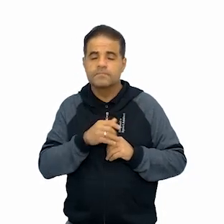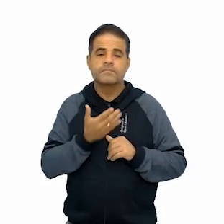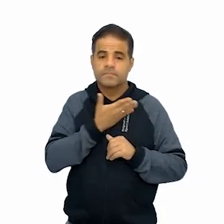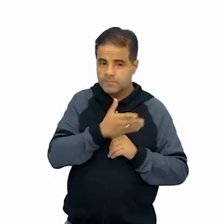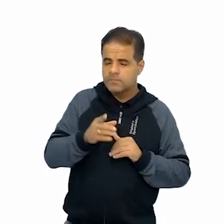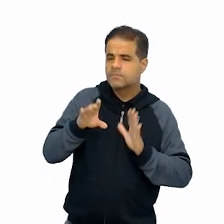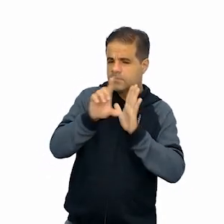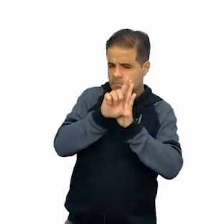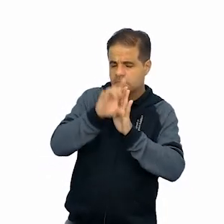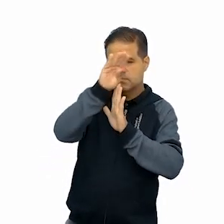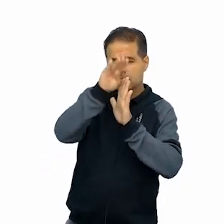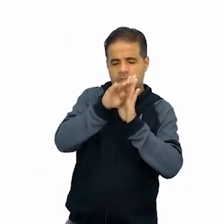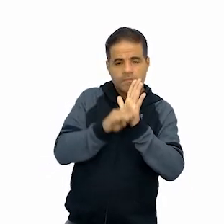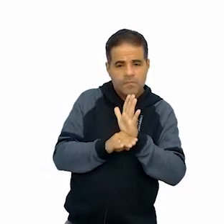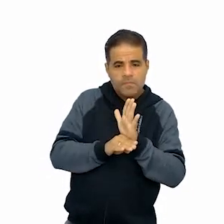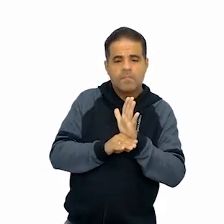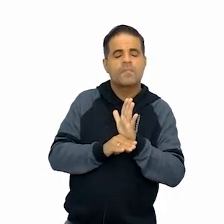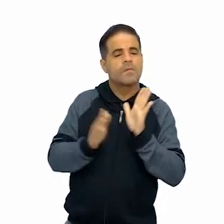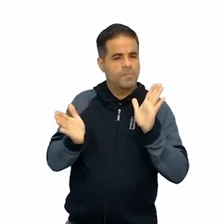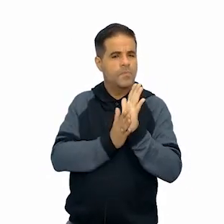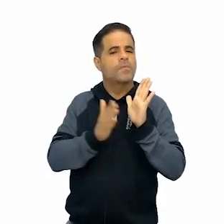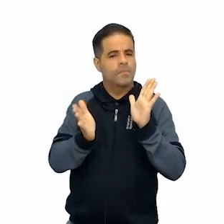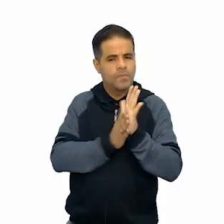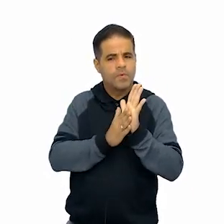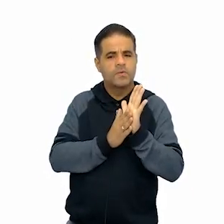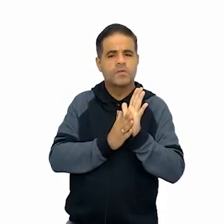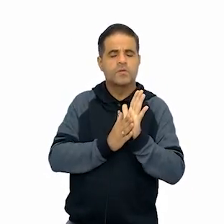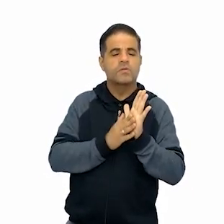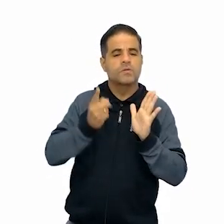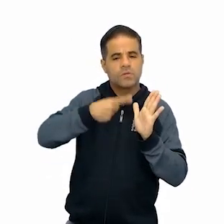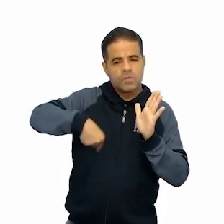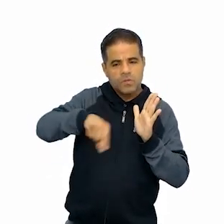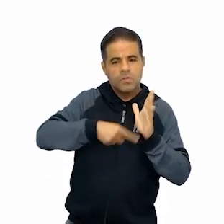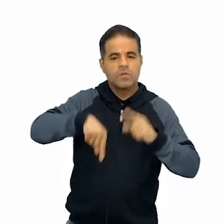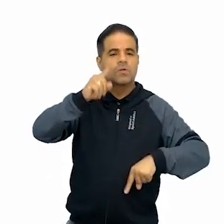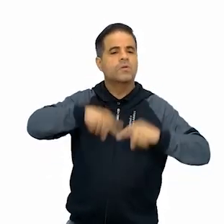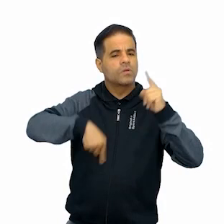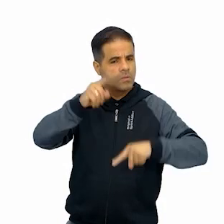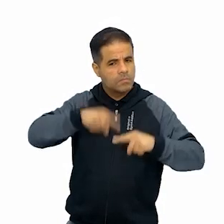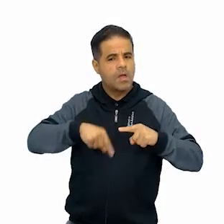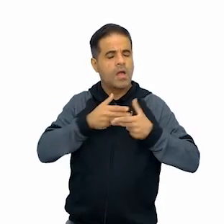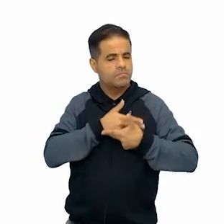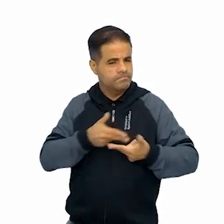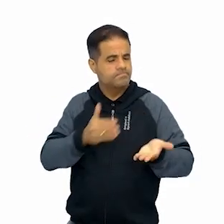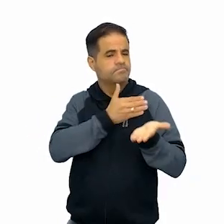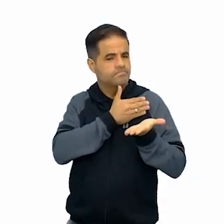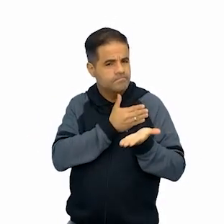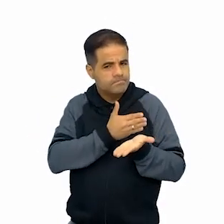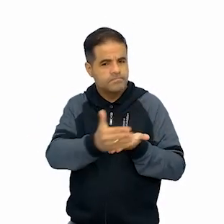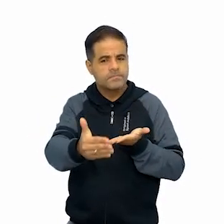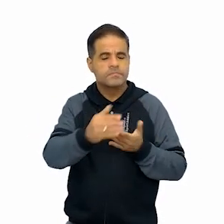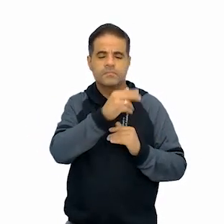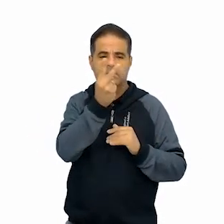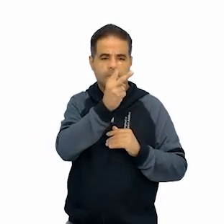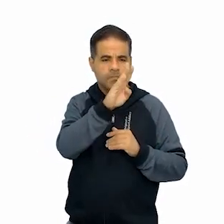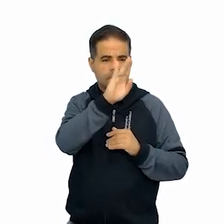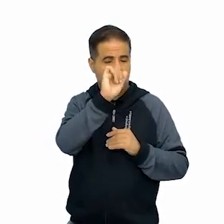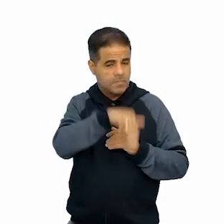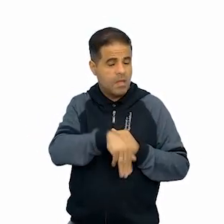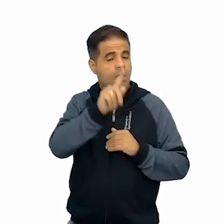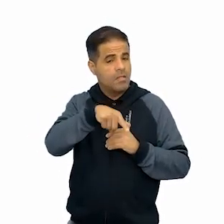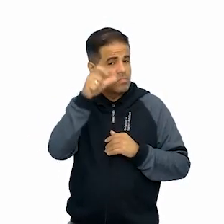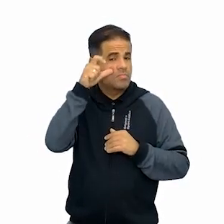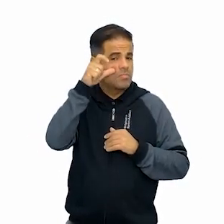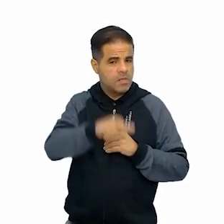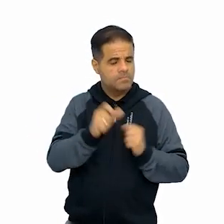é maior do que está proposta no nosso material. E como se trata do início do segundo bimestre, é interessante